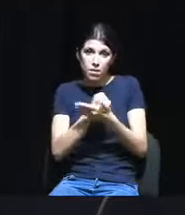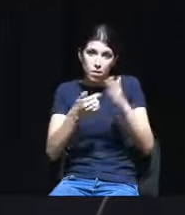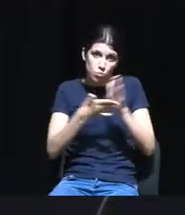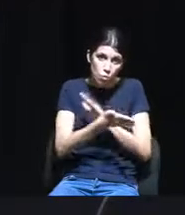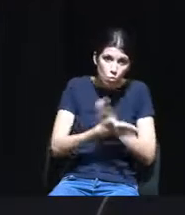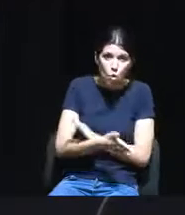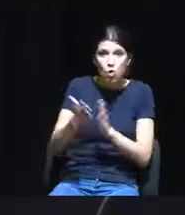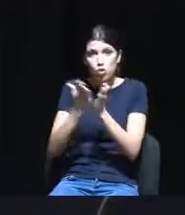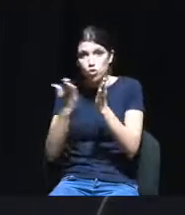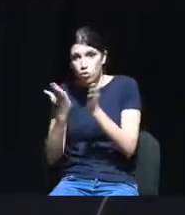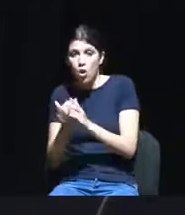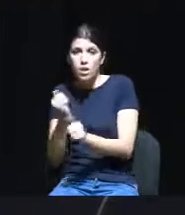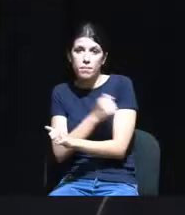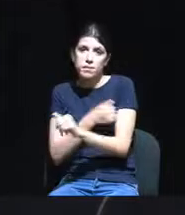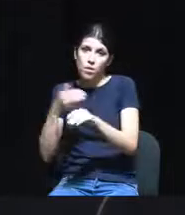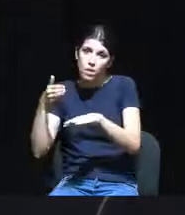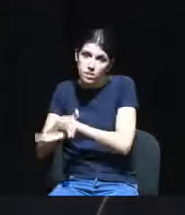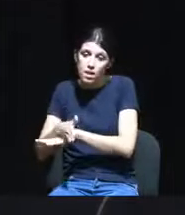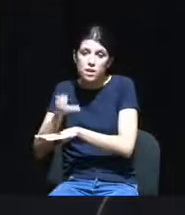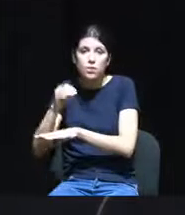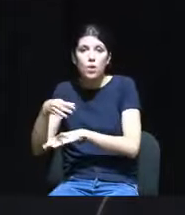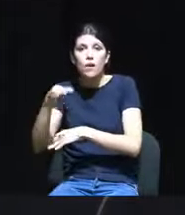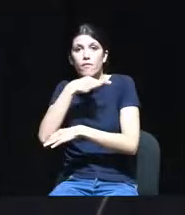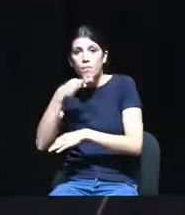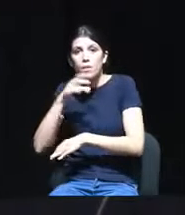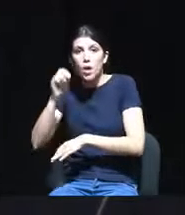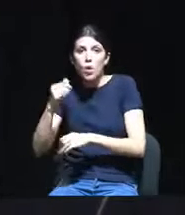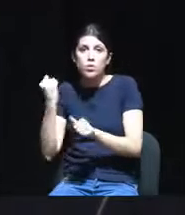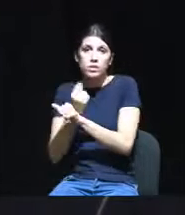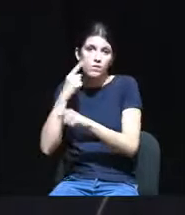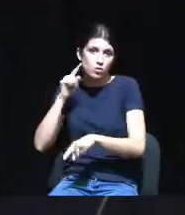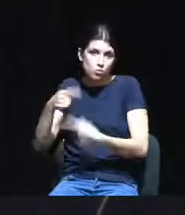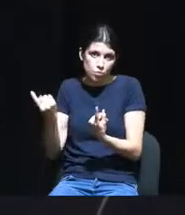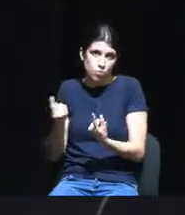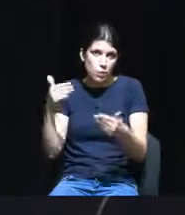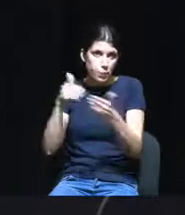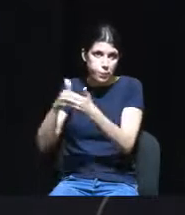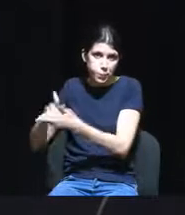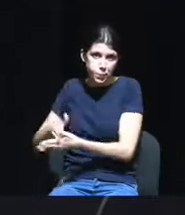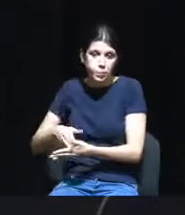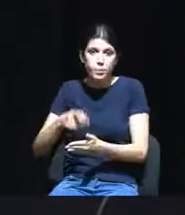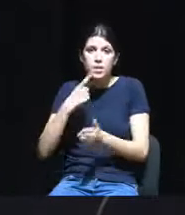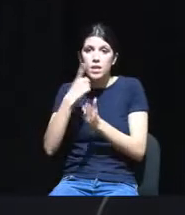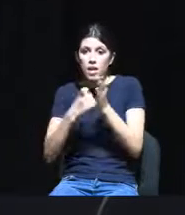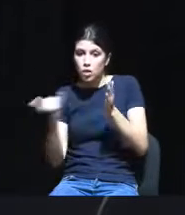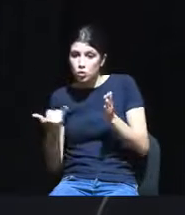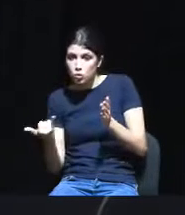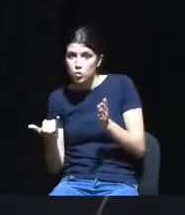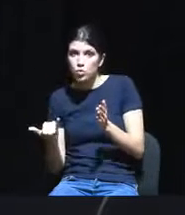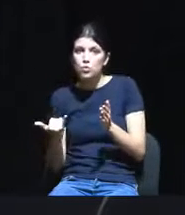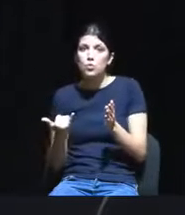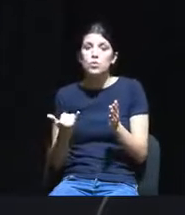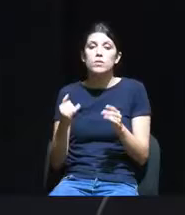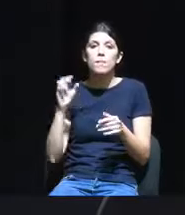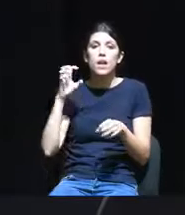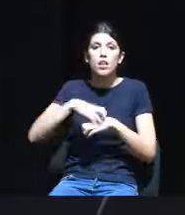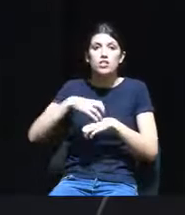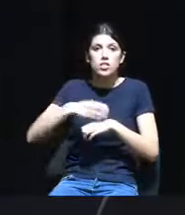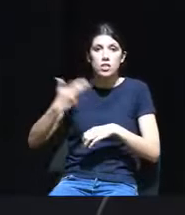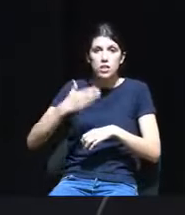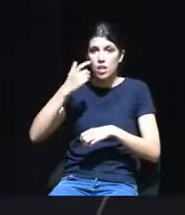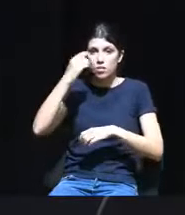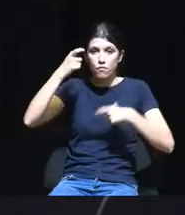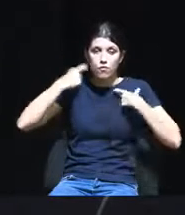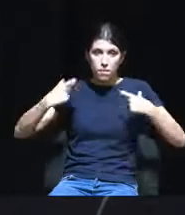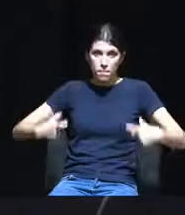nas escolas, acesso à habitação, no contexto familiar ou nos serviços públicos. No segundo inquérito LGBTI+, da Agência para os Direitos Fundamentais da